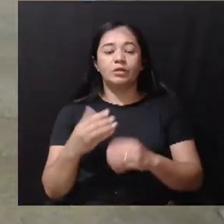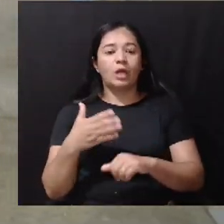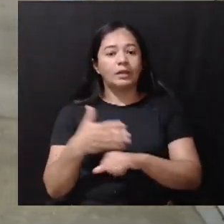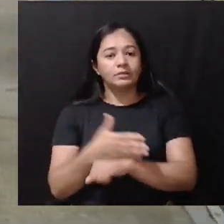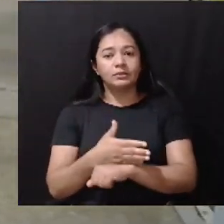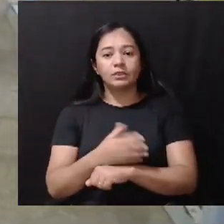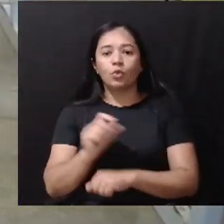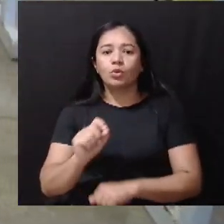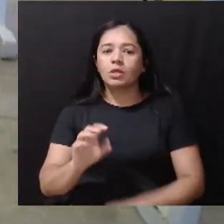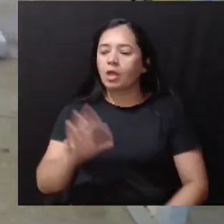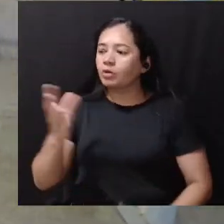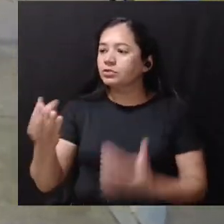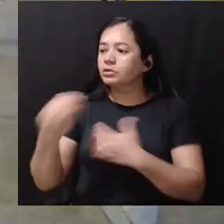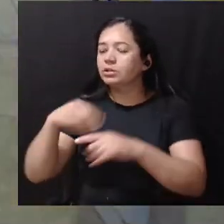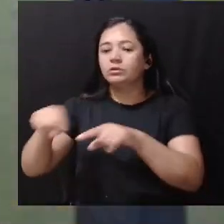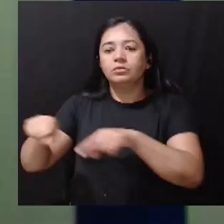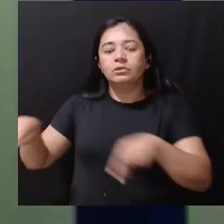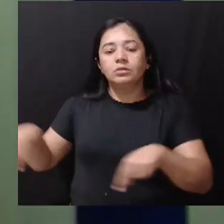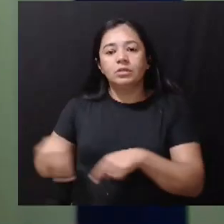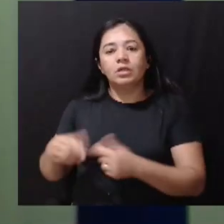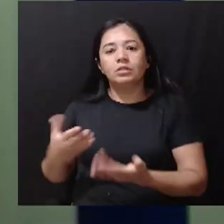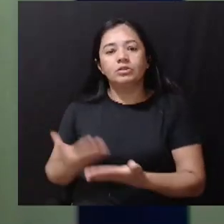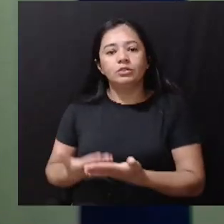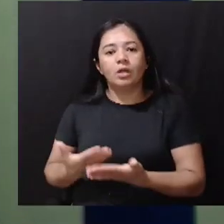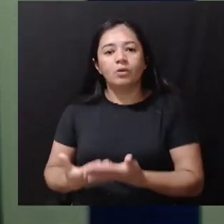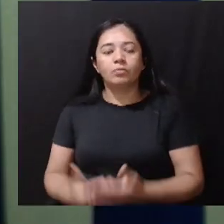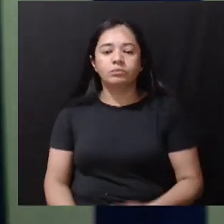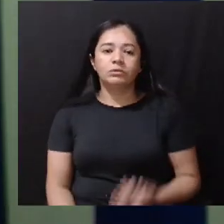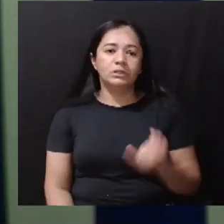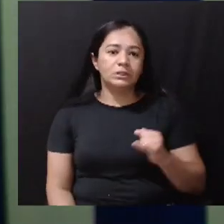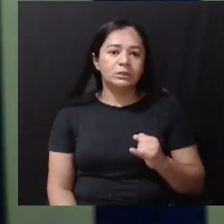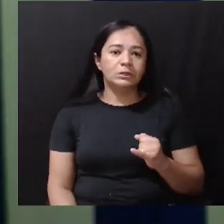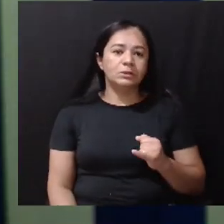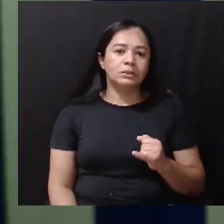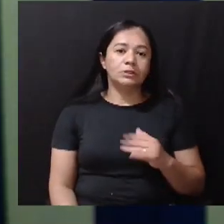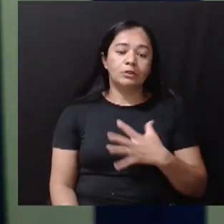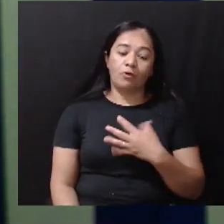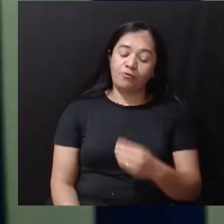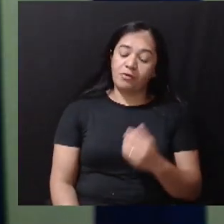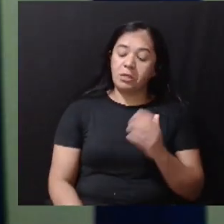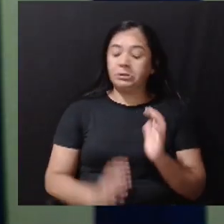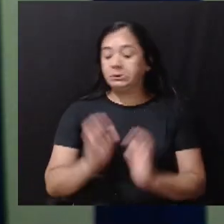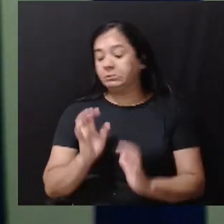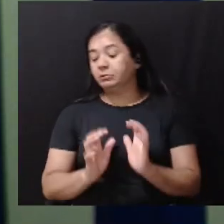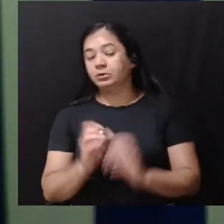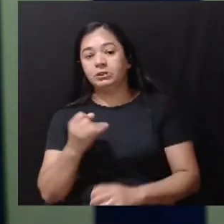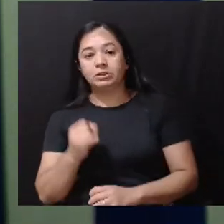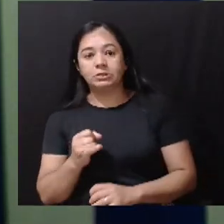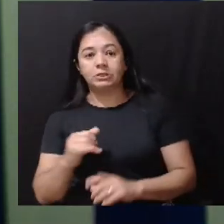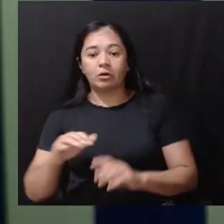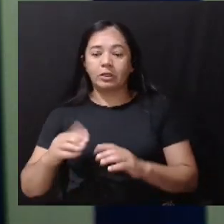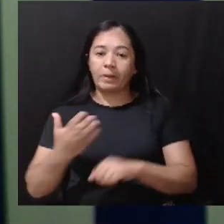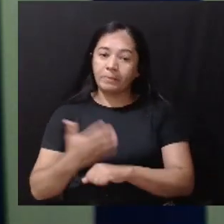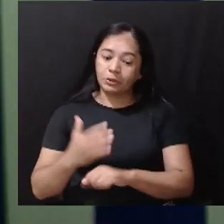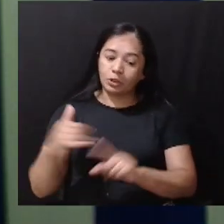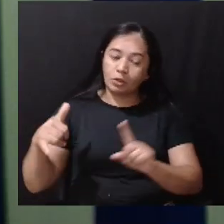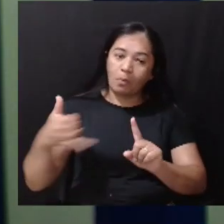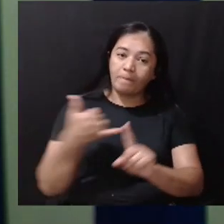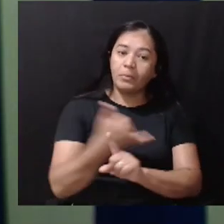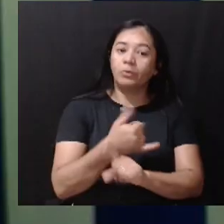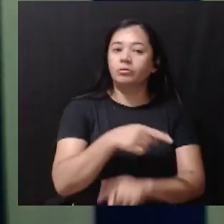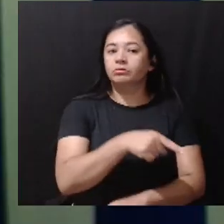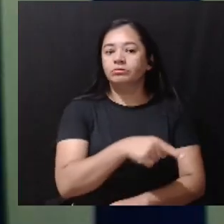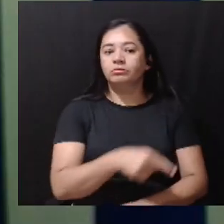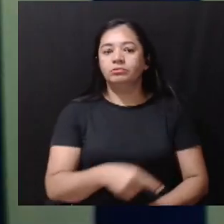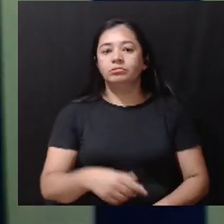acontecendo na sala de aula. Então, se o seu filho dele está bagunçando ou não, se alguém está fazendo bullying também com ele. Para os